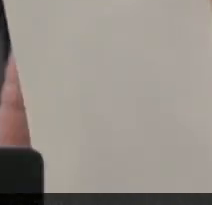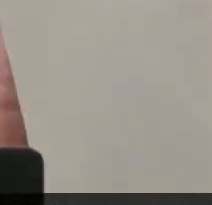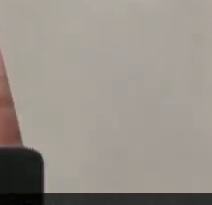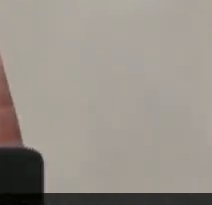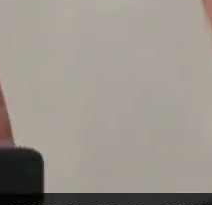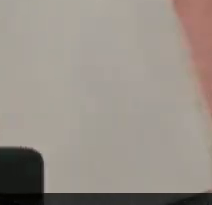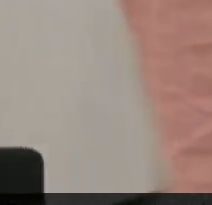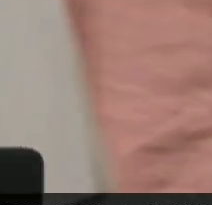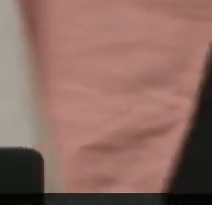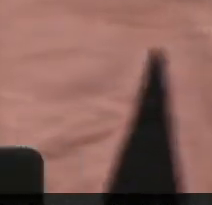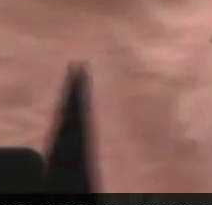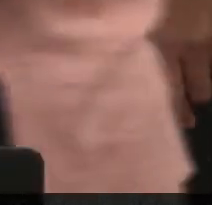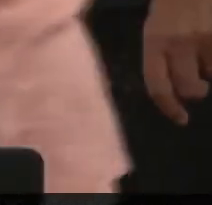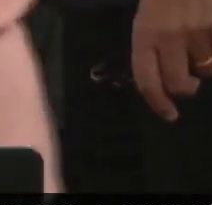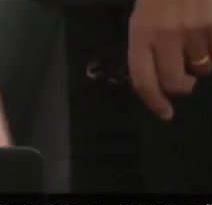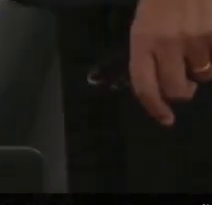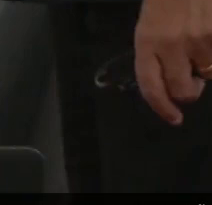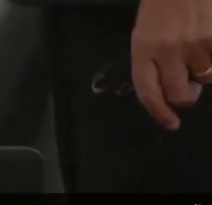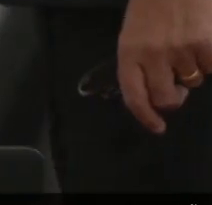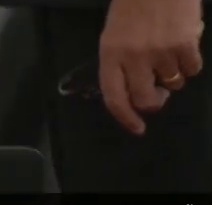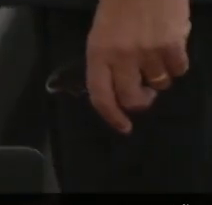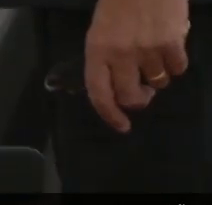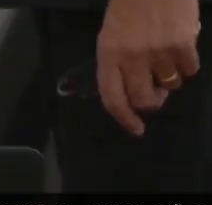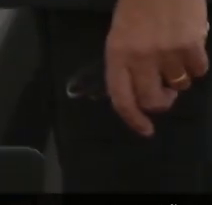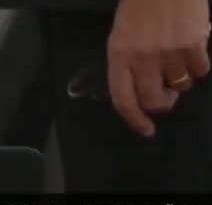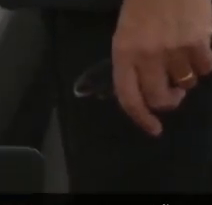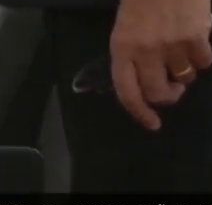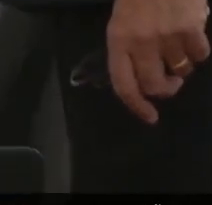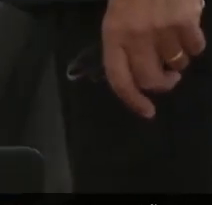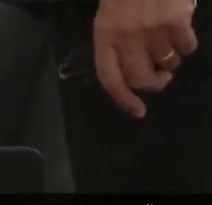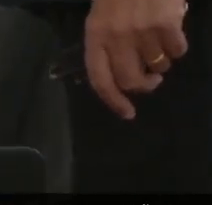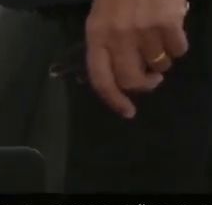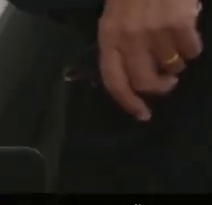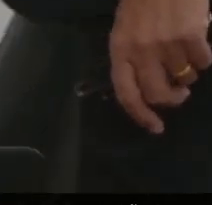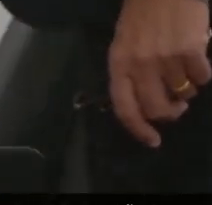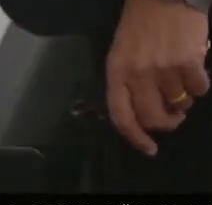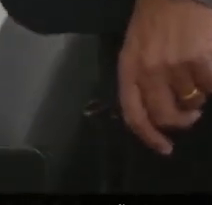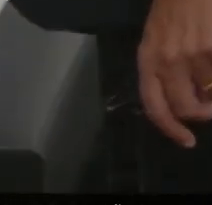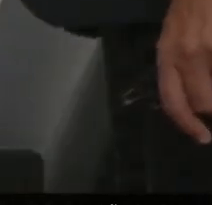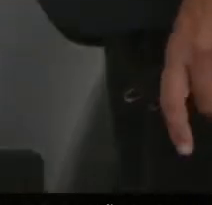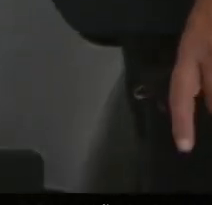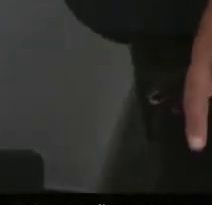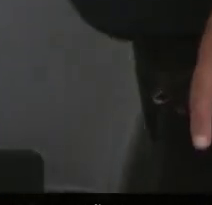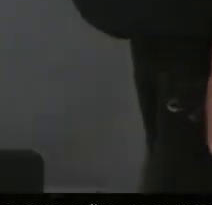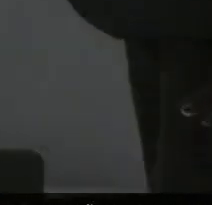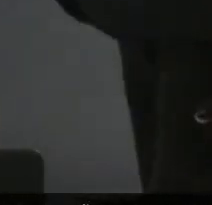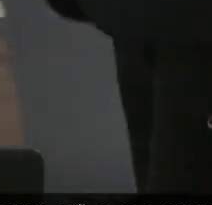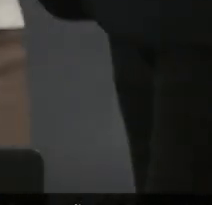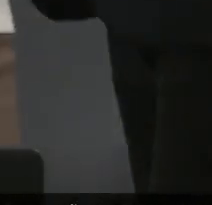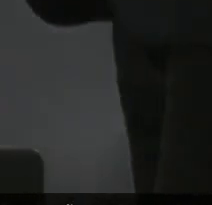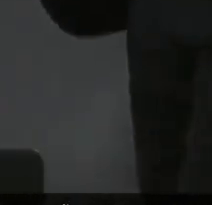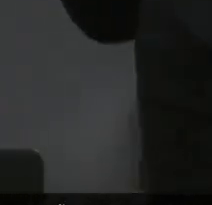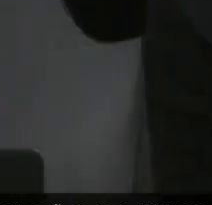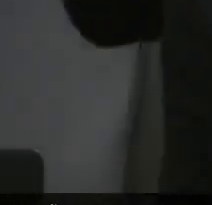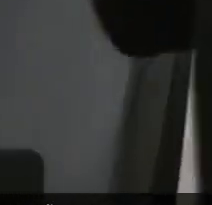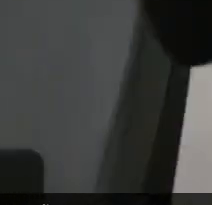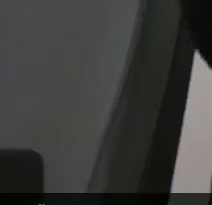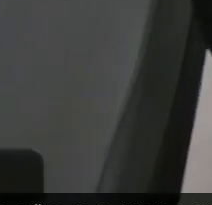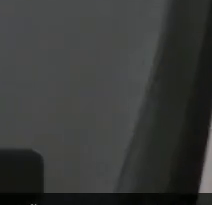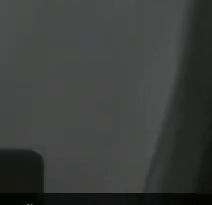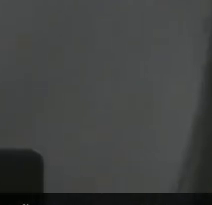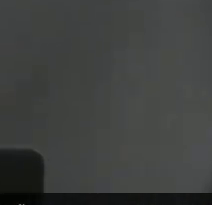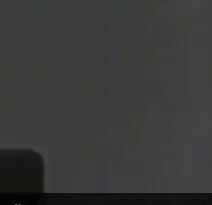proposições da comissão e debater a atual mesas mesa Estadual de diálogo